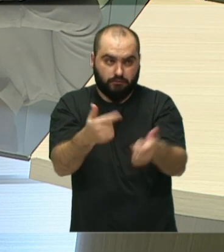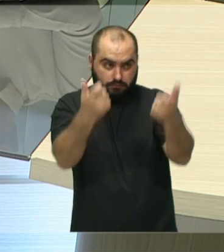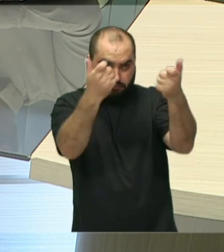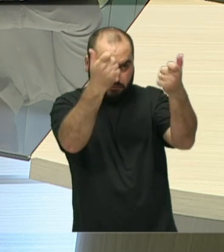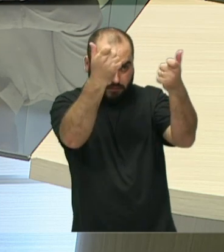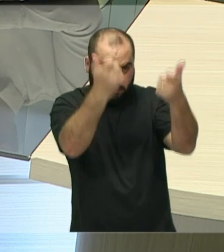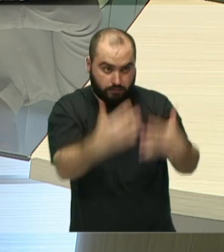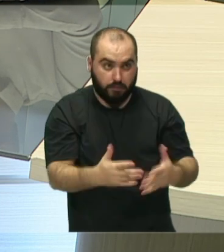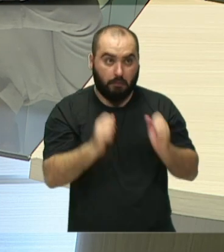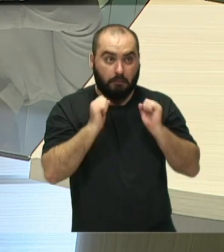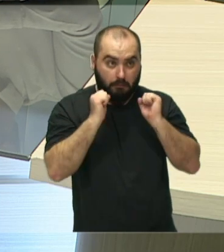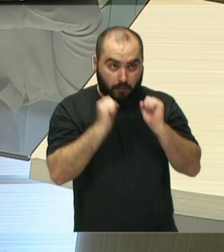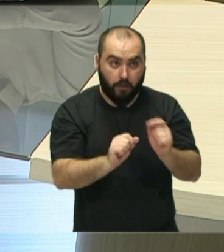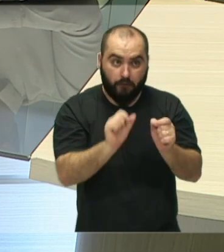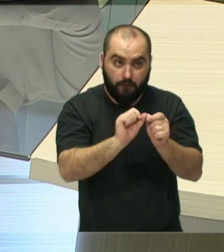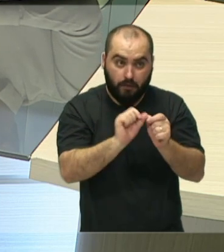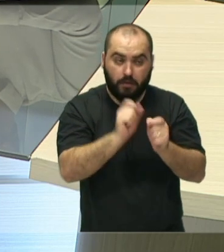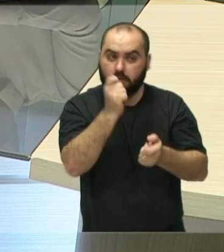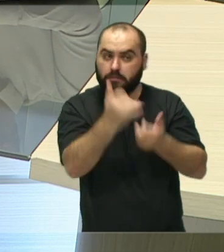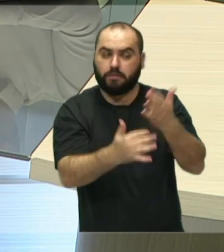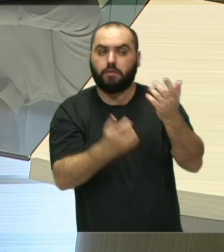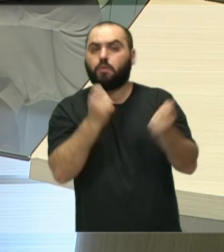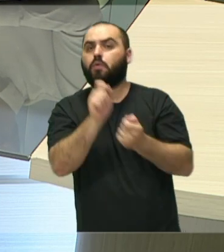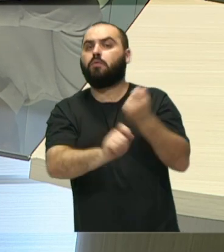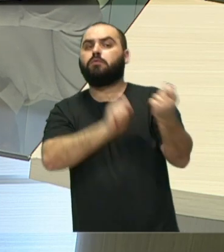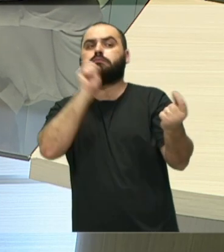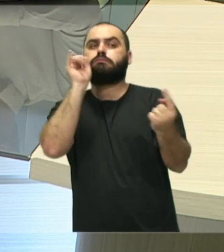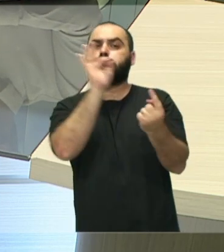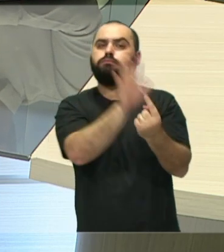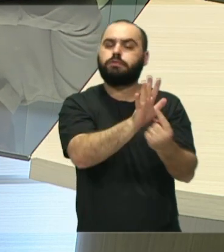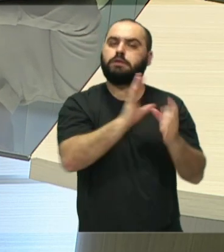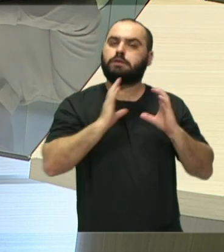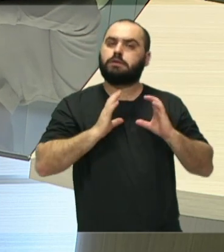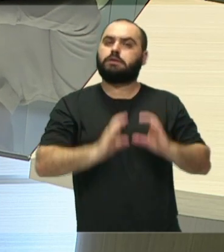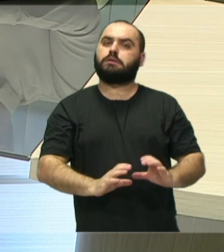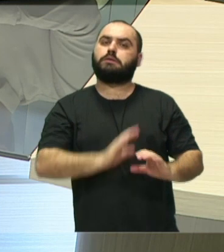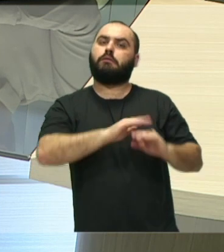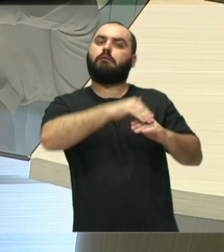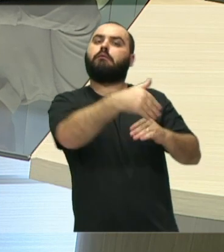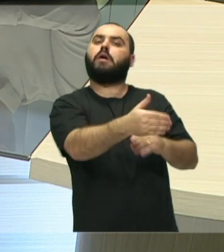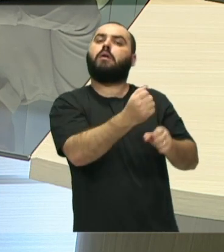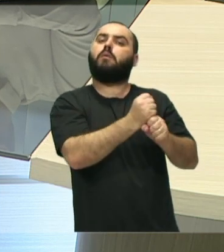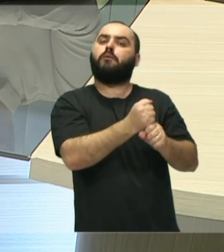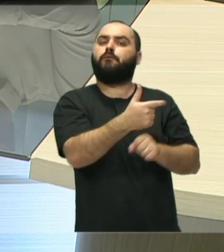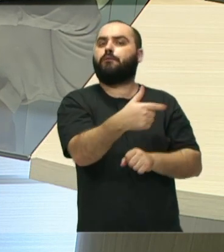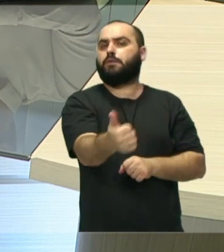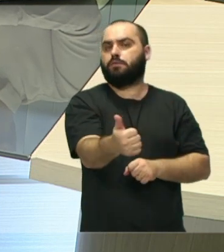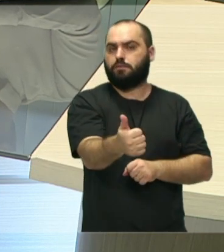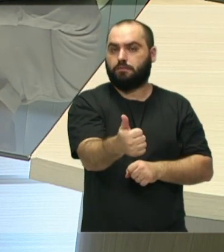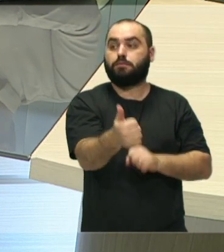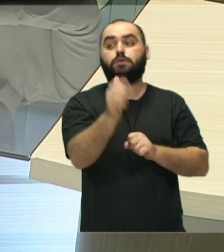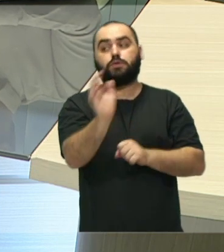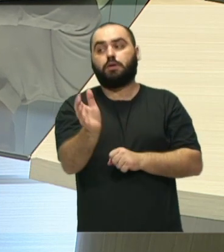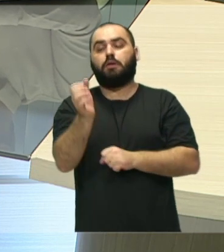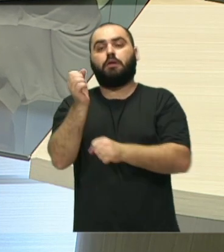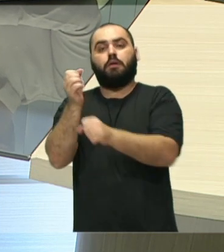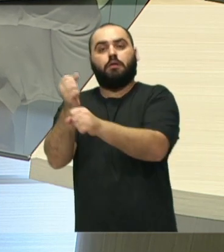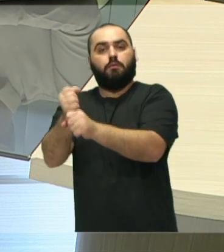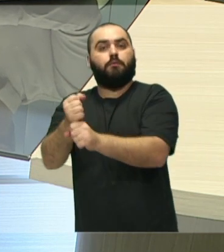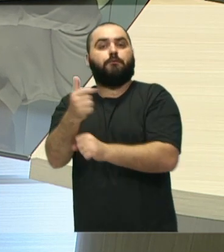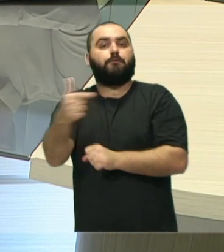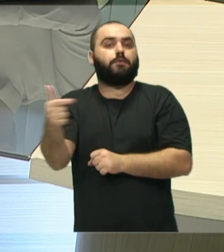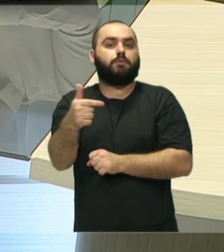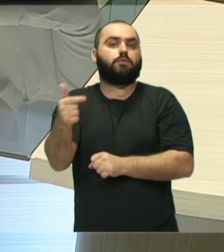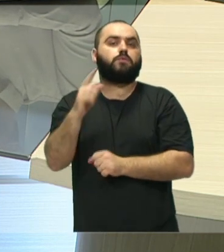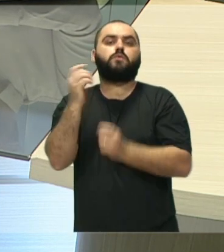que eu falasse um pouco dessas ações como que elas impactaram na vida do cidadão em 2021 e tendem a continuar gastando a ao